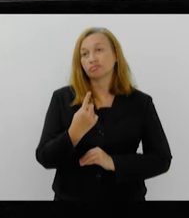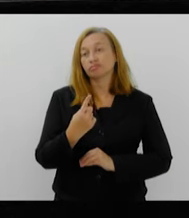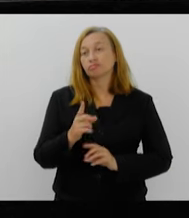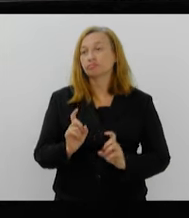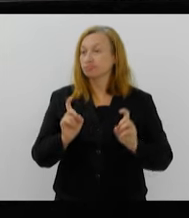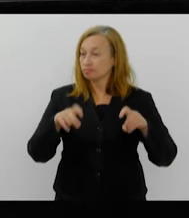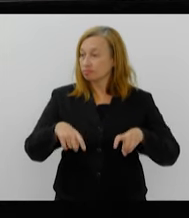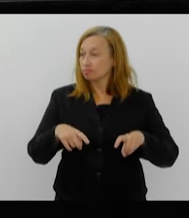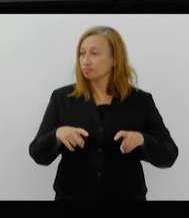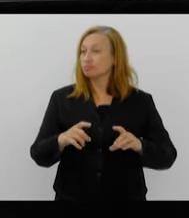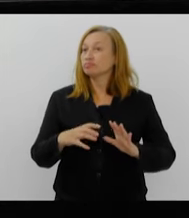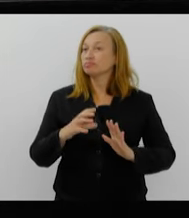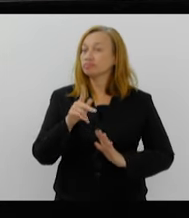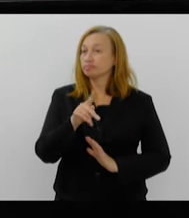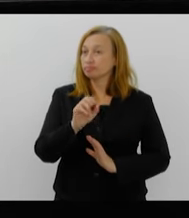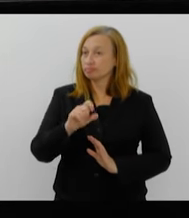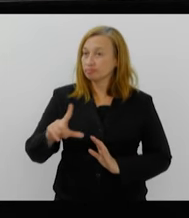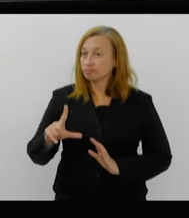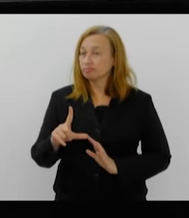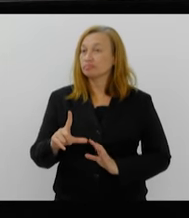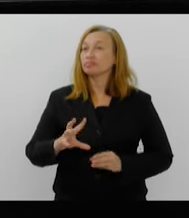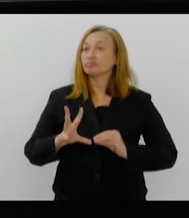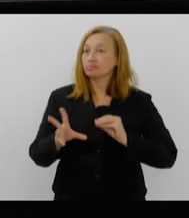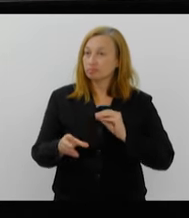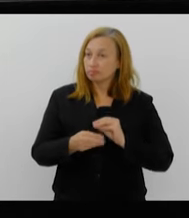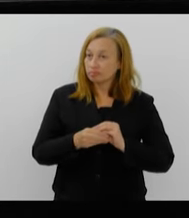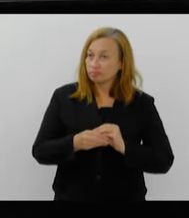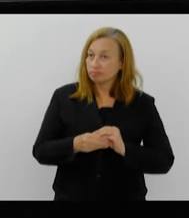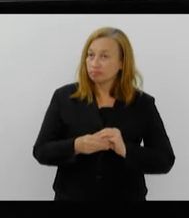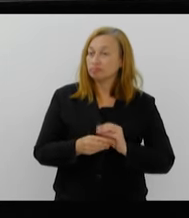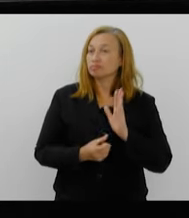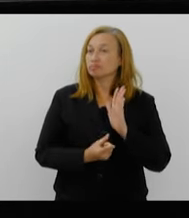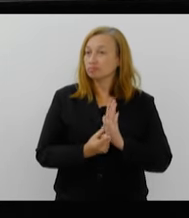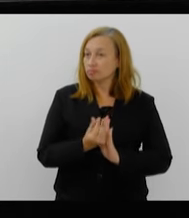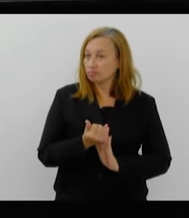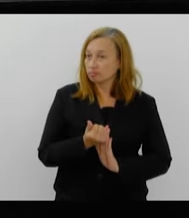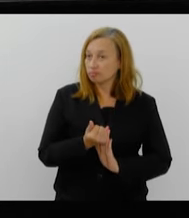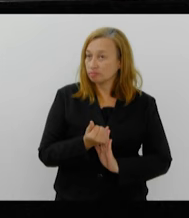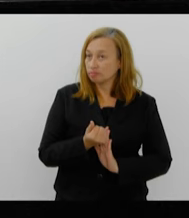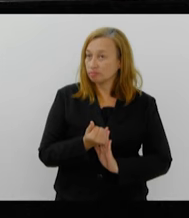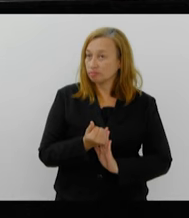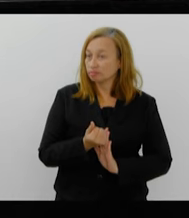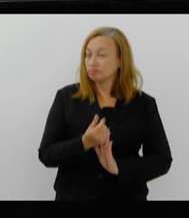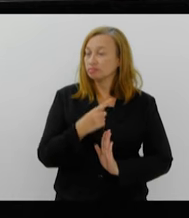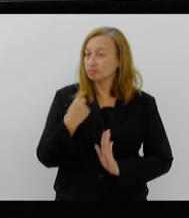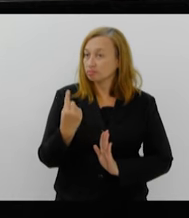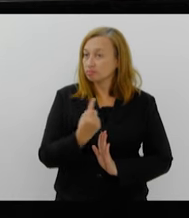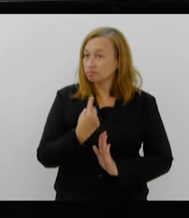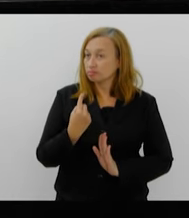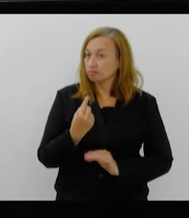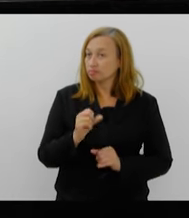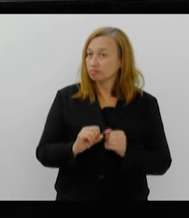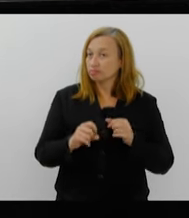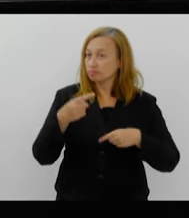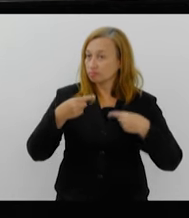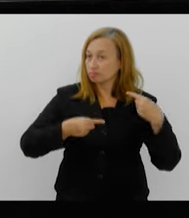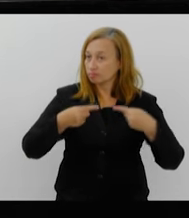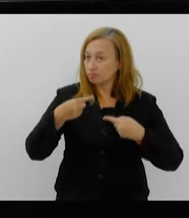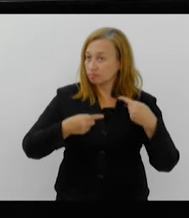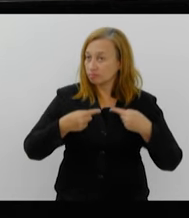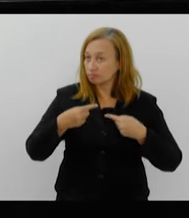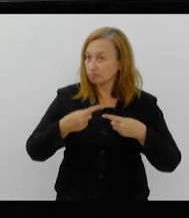como a bancada do PSOL, vai estar emendando esse orçamento e estaremos fazendo o debate.